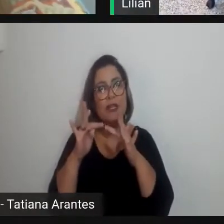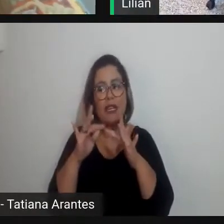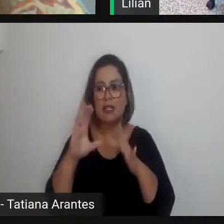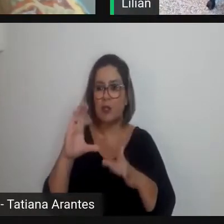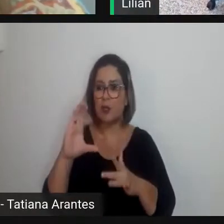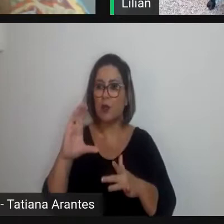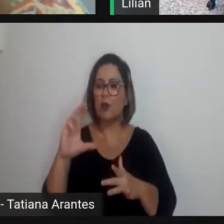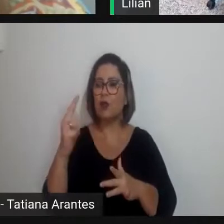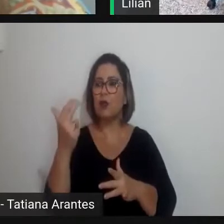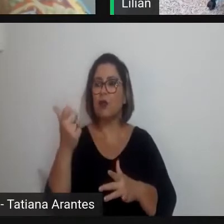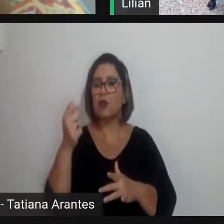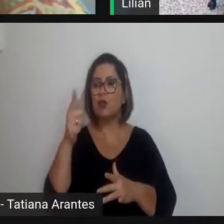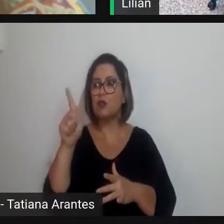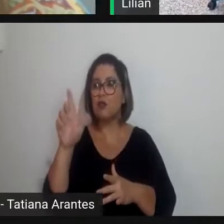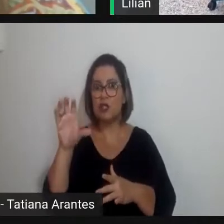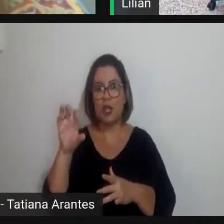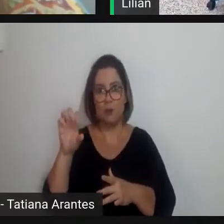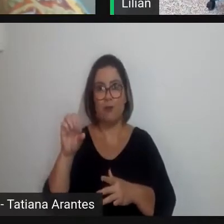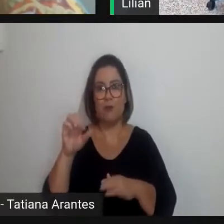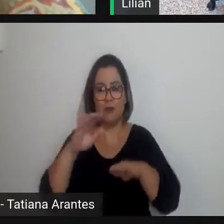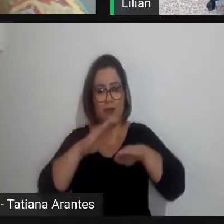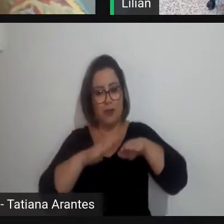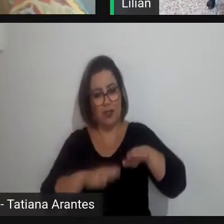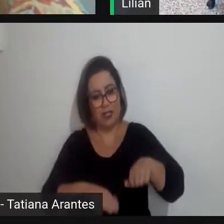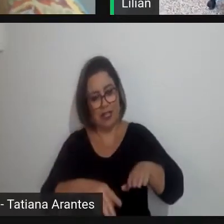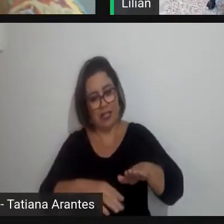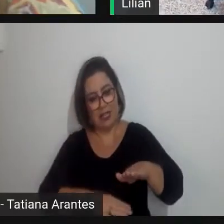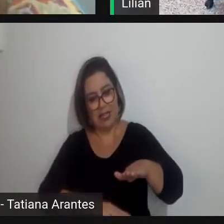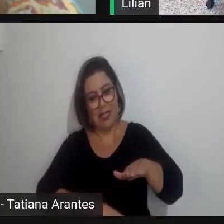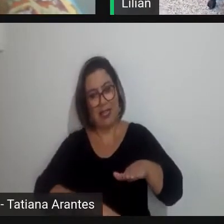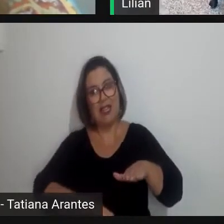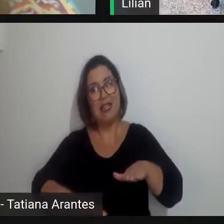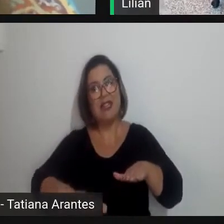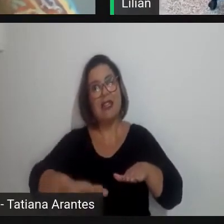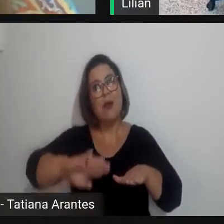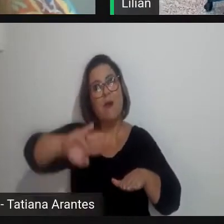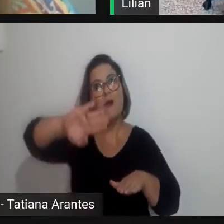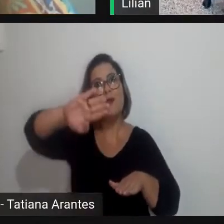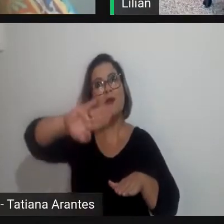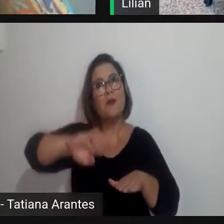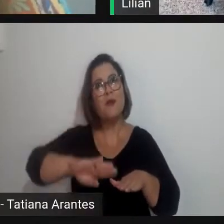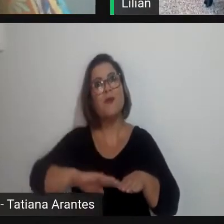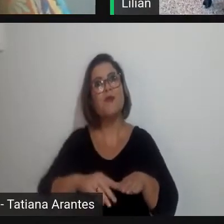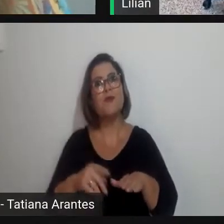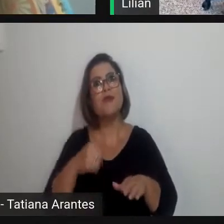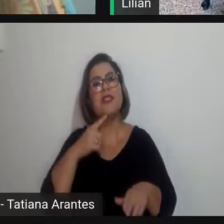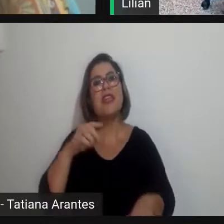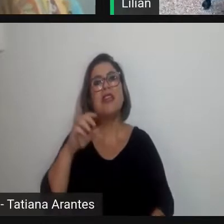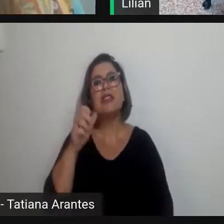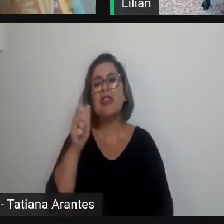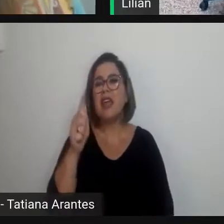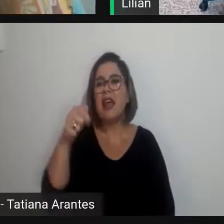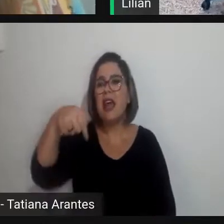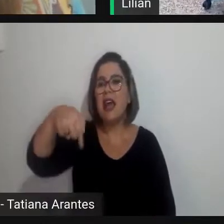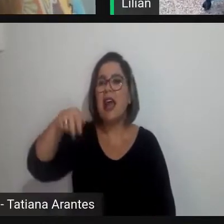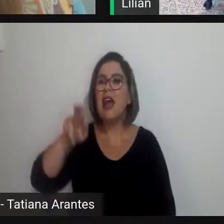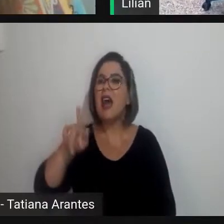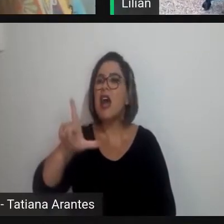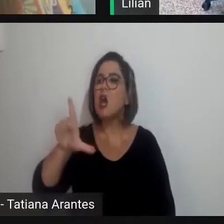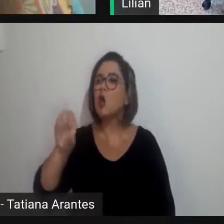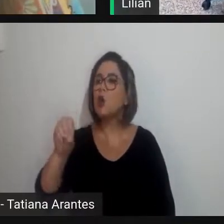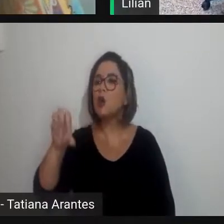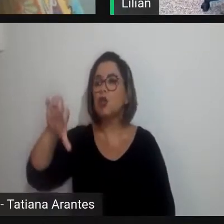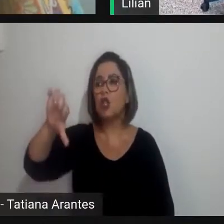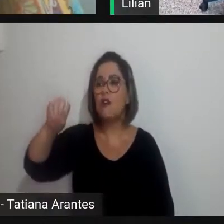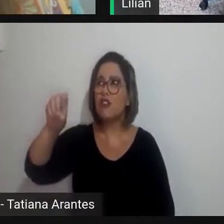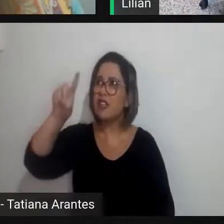90 graus entre o meu pé e a minha perna, um ângulo de 90 graus no meu joelho e um ângulo